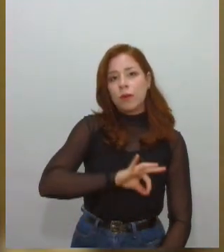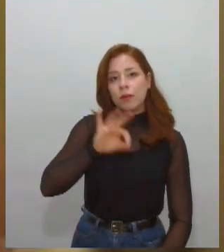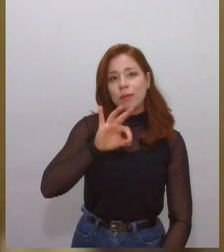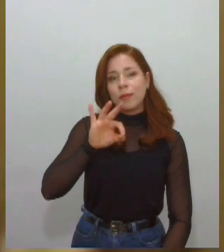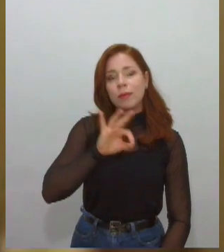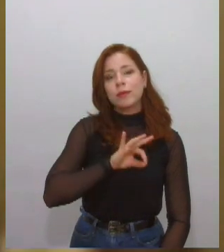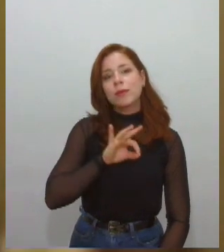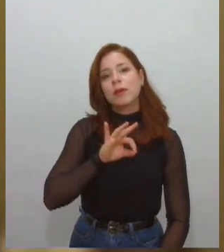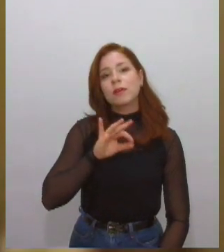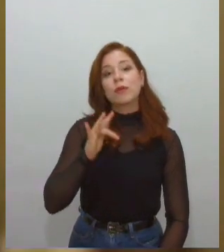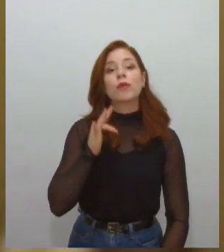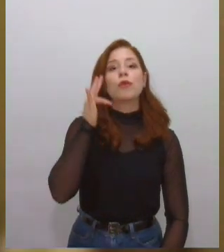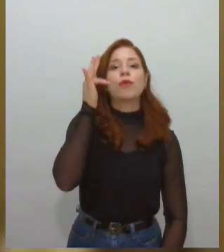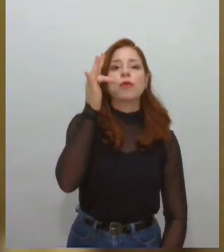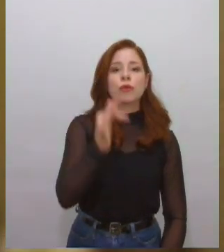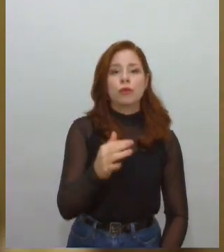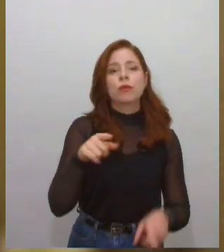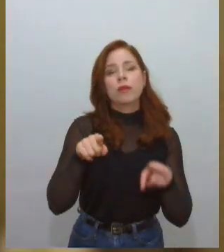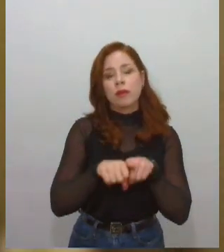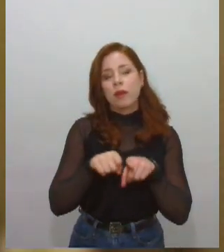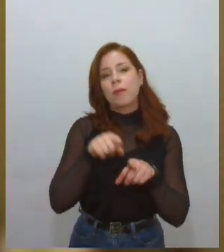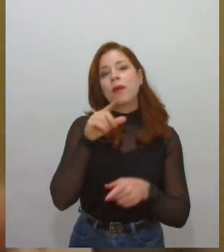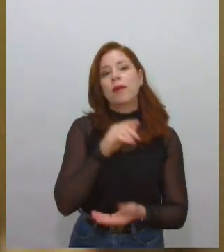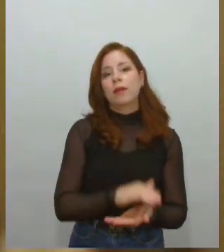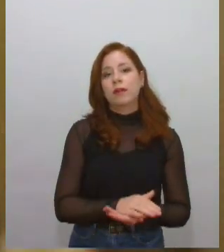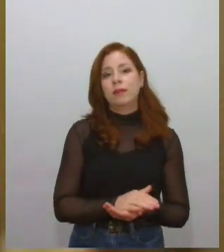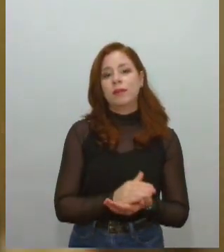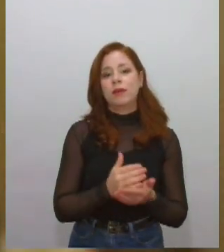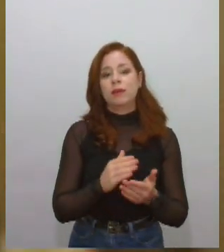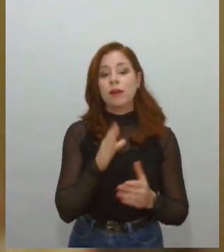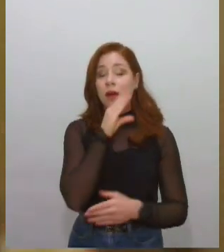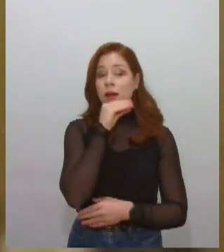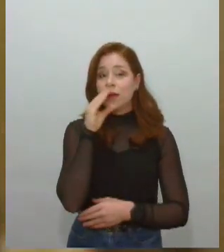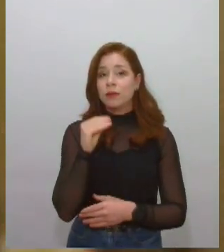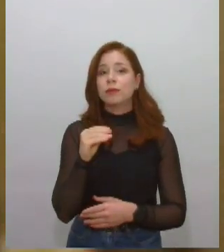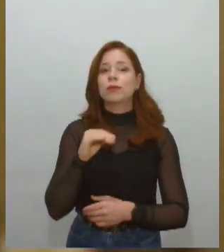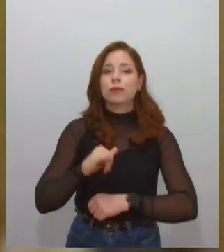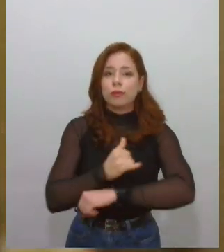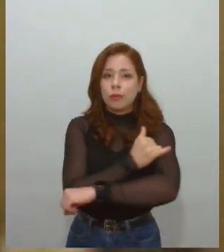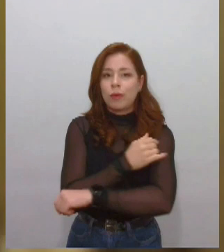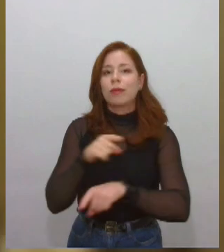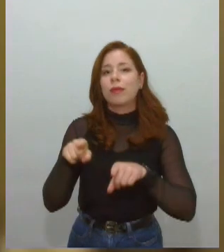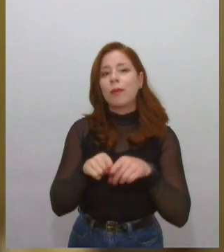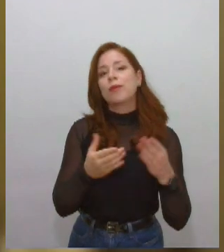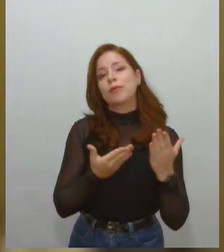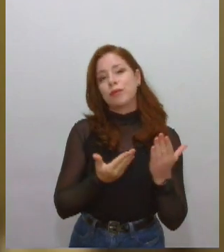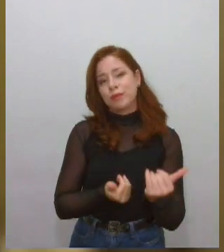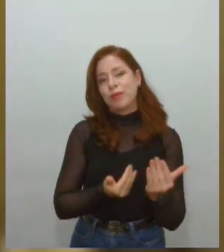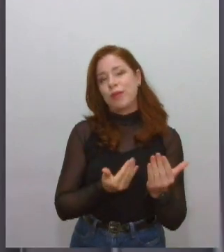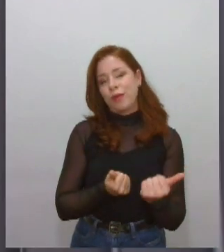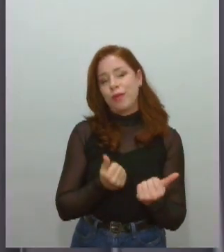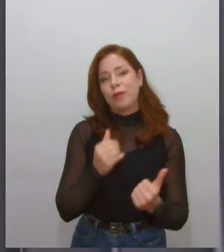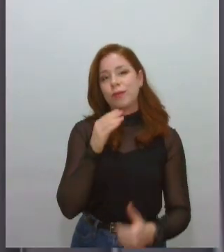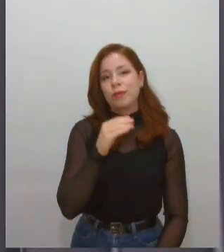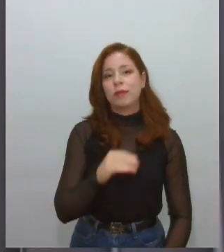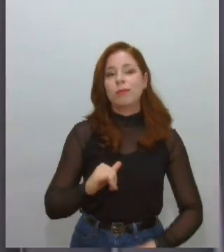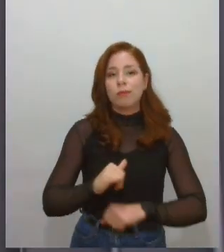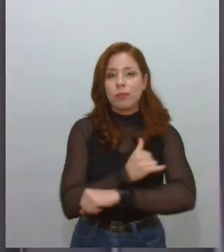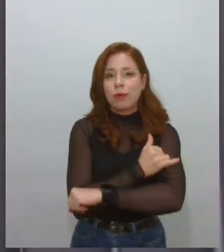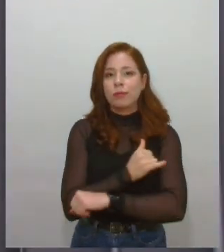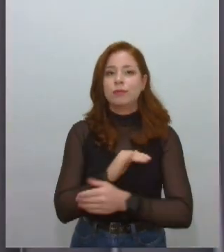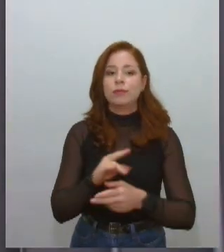obeso e um adolescente obeso. E daí, uma possibilidade maior de ter a diabetes tipo 2. Doutora, a